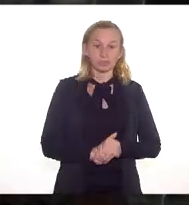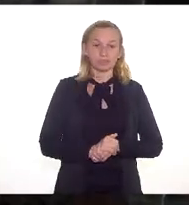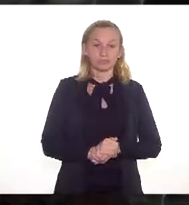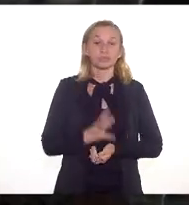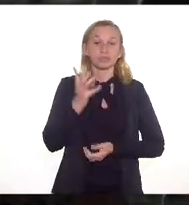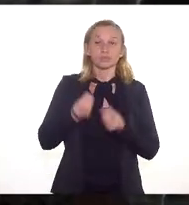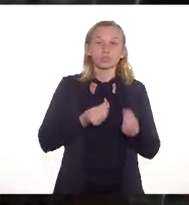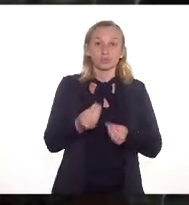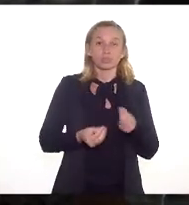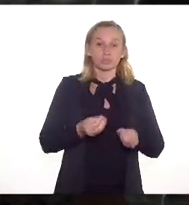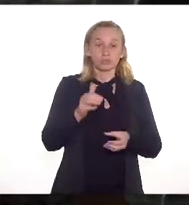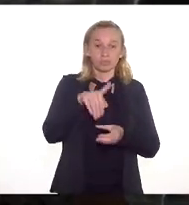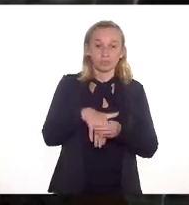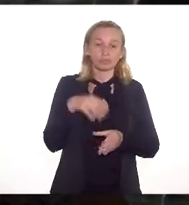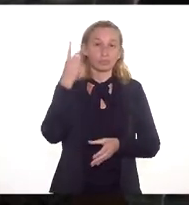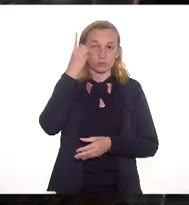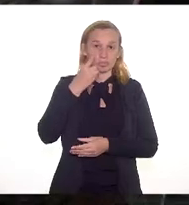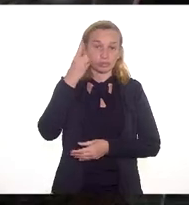Bacelar?